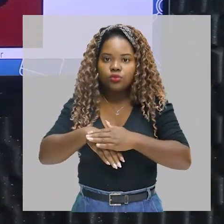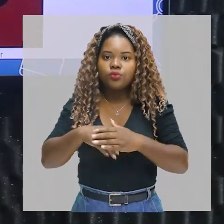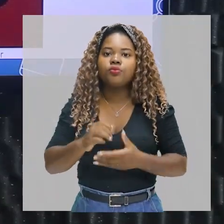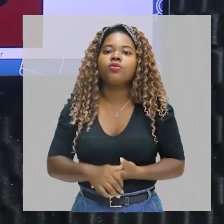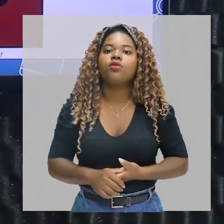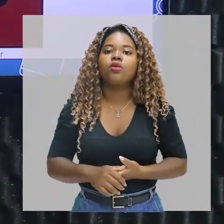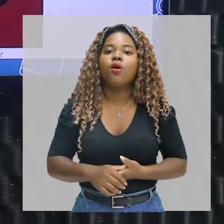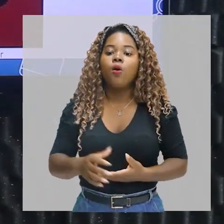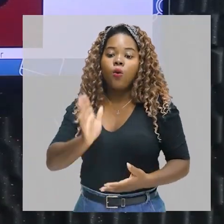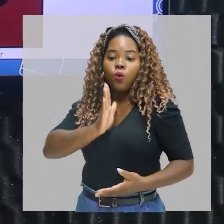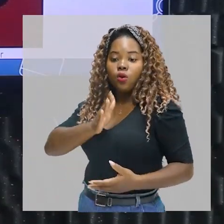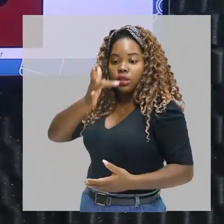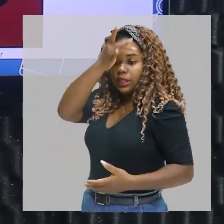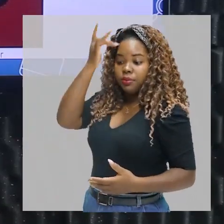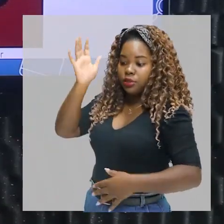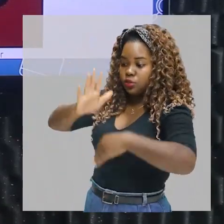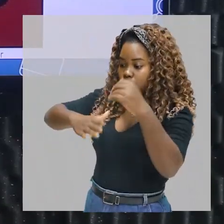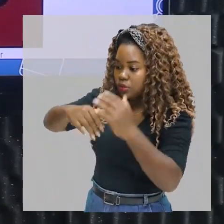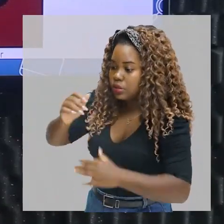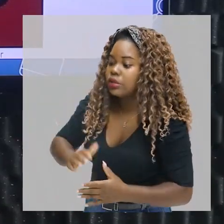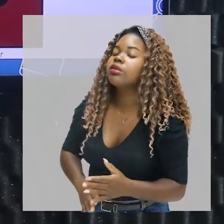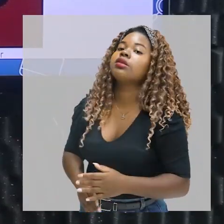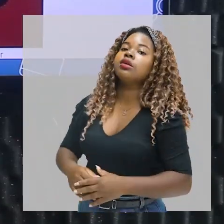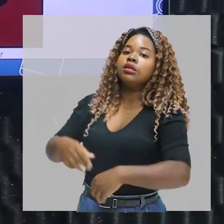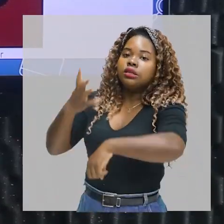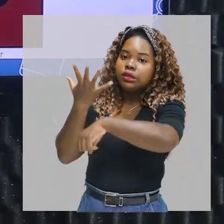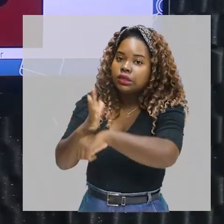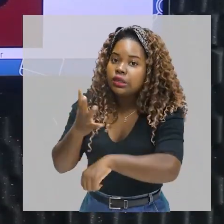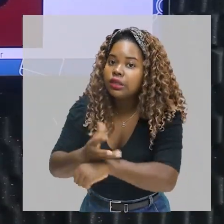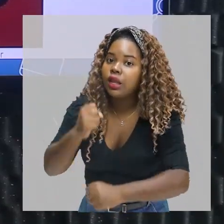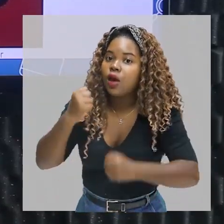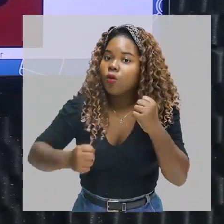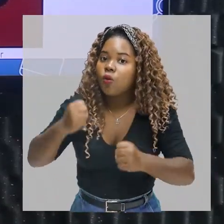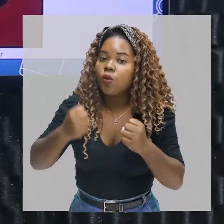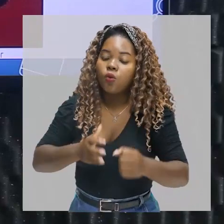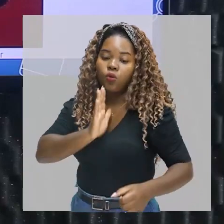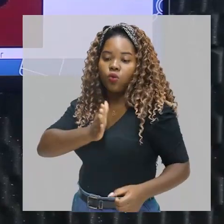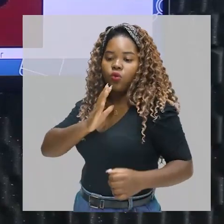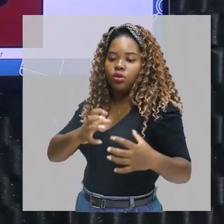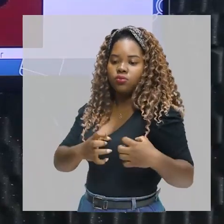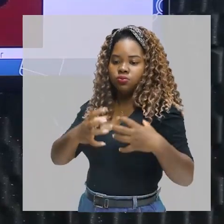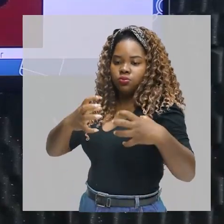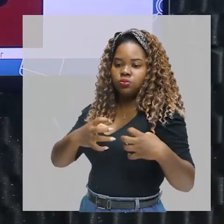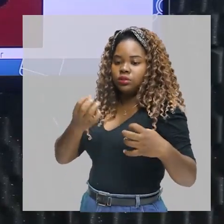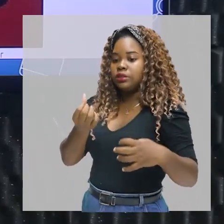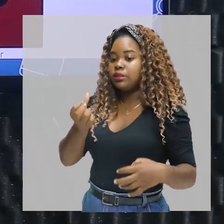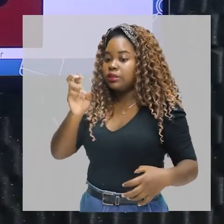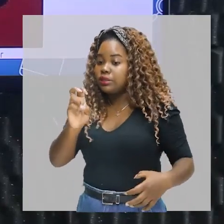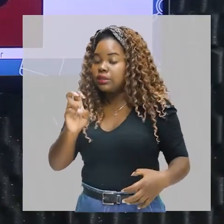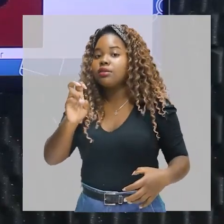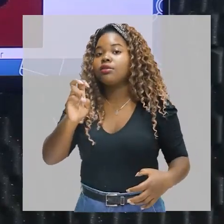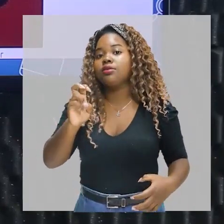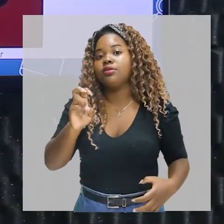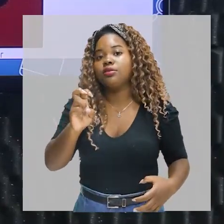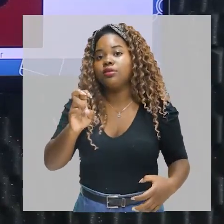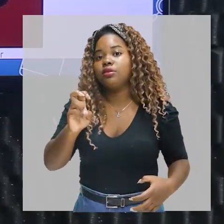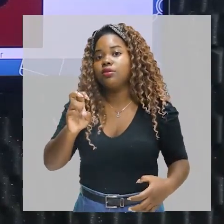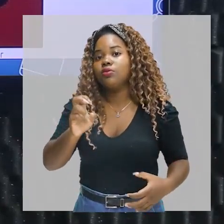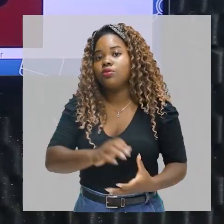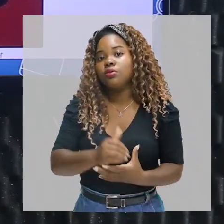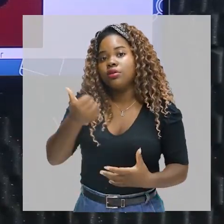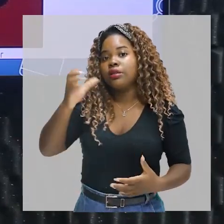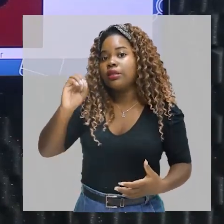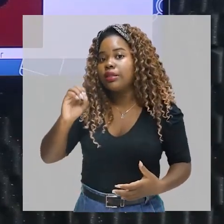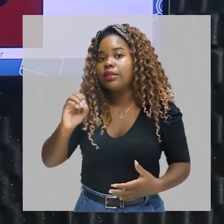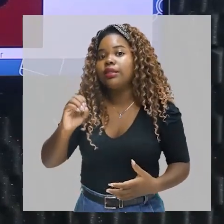que é treinado, por exemplo, que ele treina a corrida, o coração dele bate, digamos, 65 vezes, 10 batidas